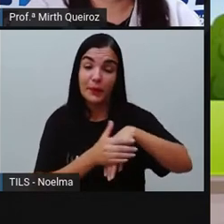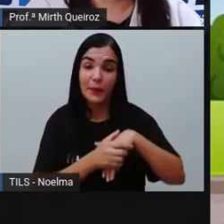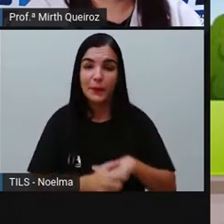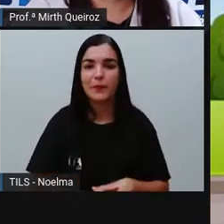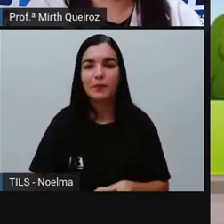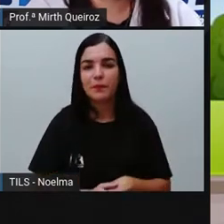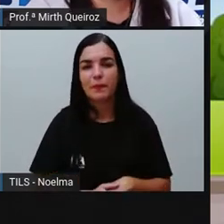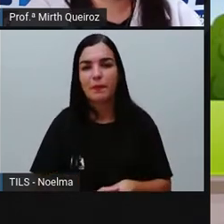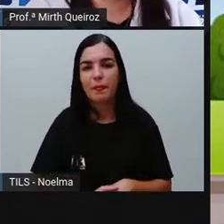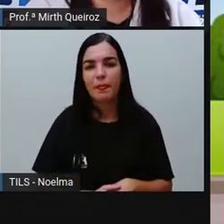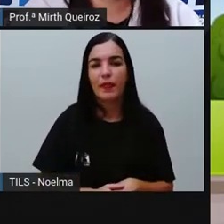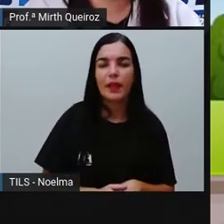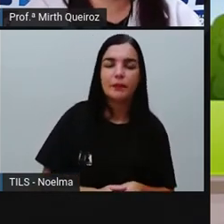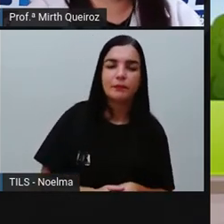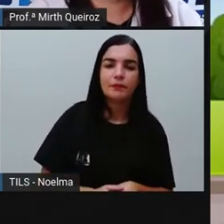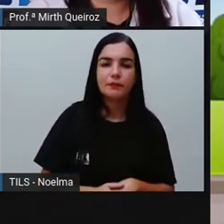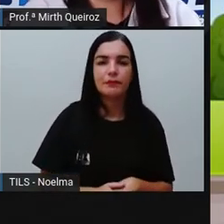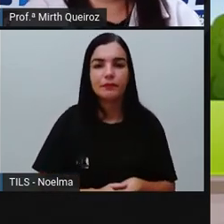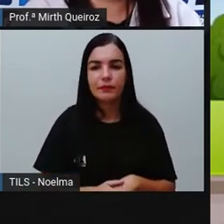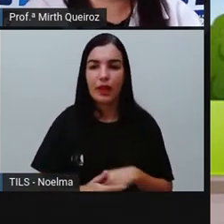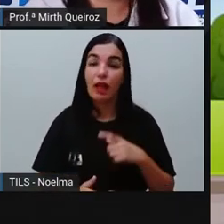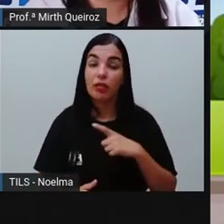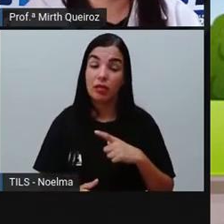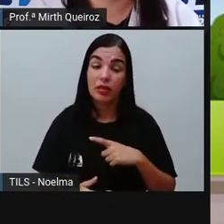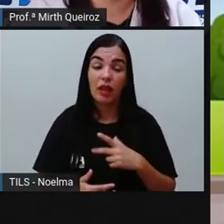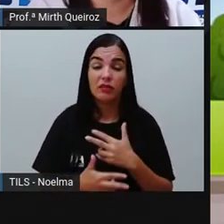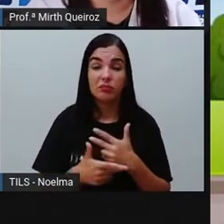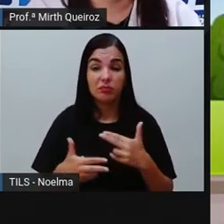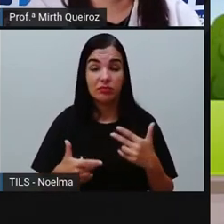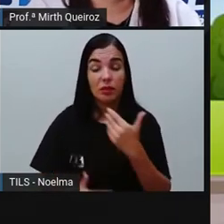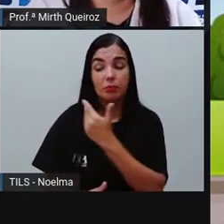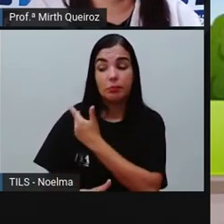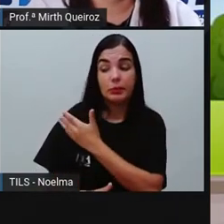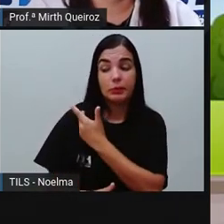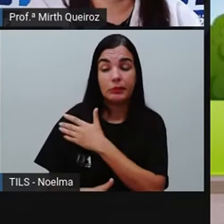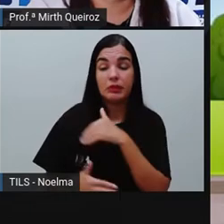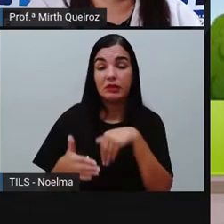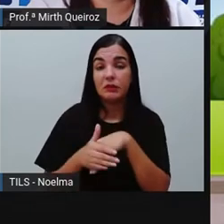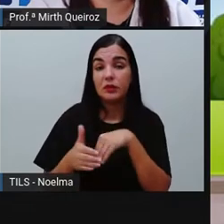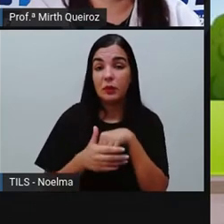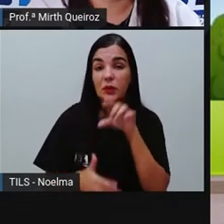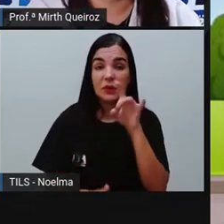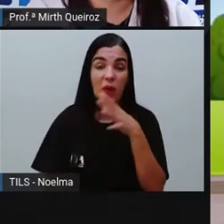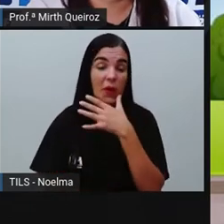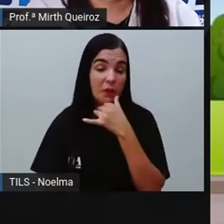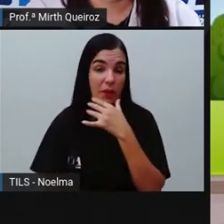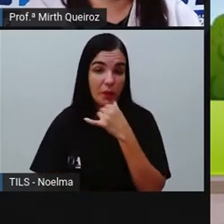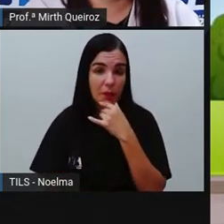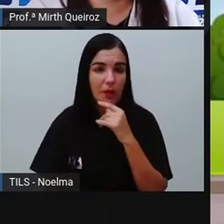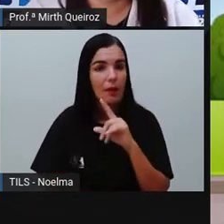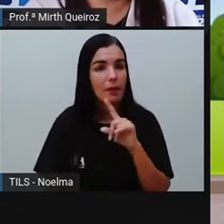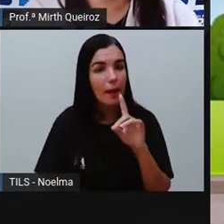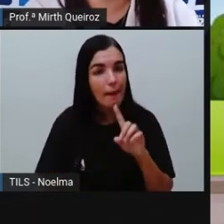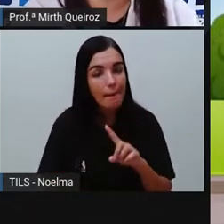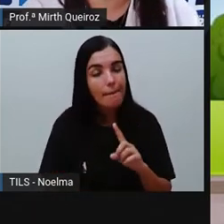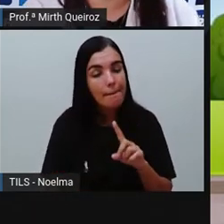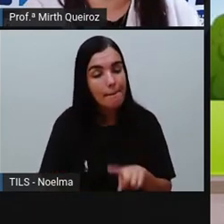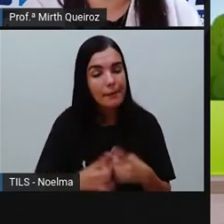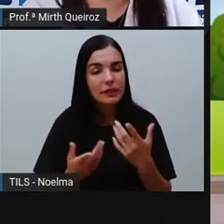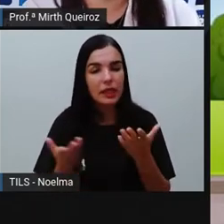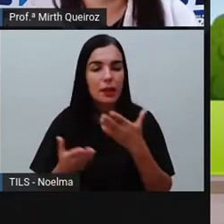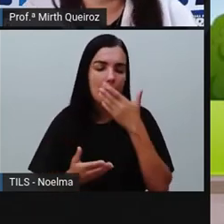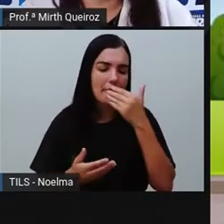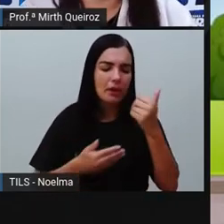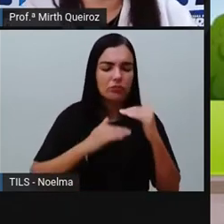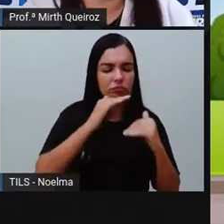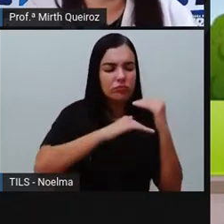Infelizmente, não foi vencido por totalmente, né? Mas tem melhorado bastante. Mas principalmente os meninos